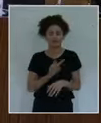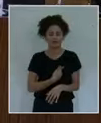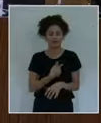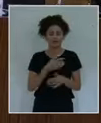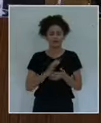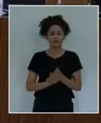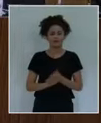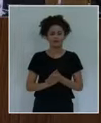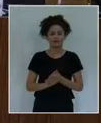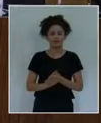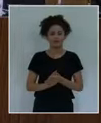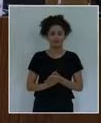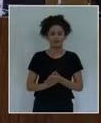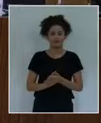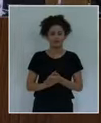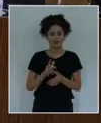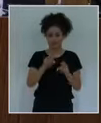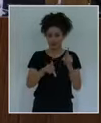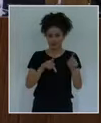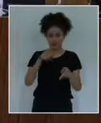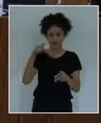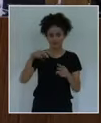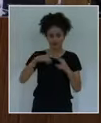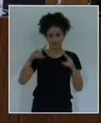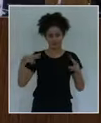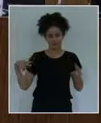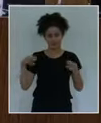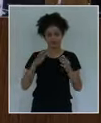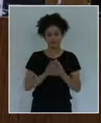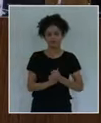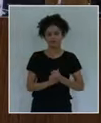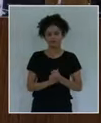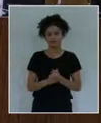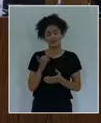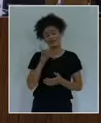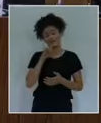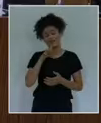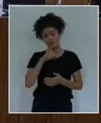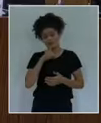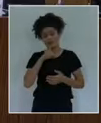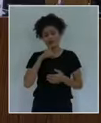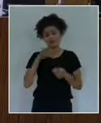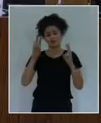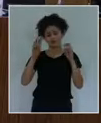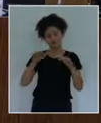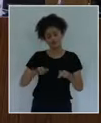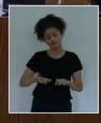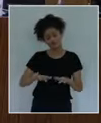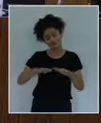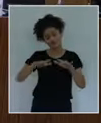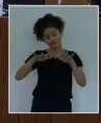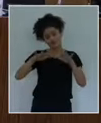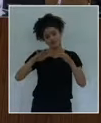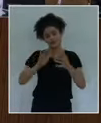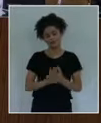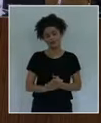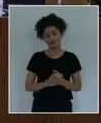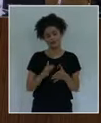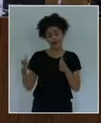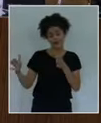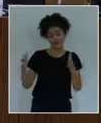acompanham sobre esse fato, né, que nós mais uma vez aí aconteceu conosco, né? Estamos num período de chuva mesmo,